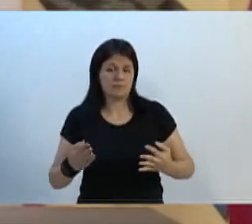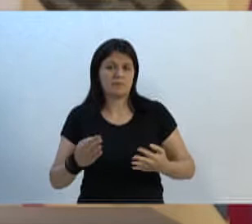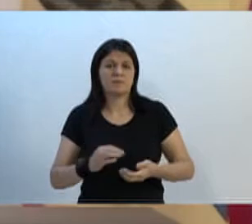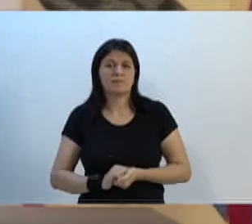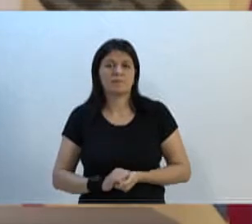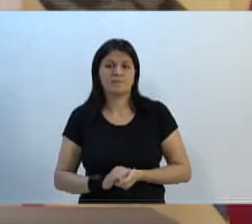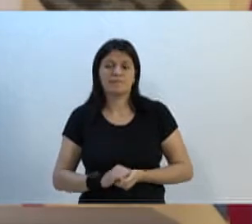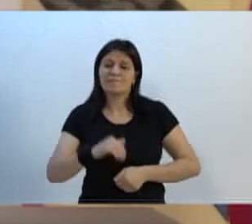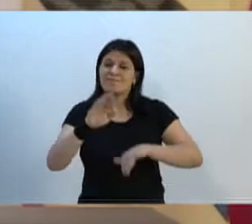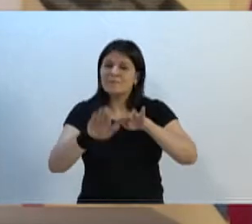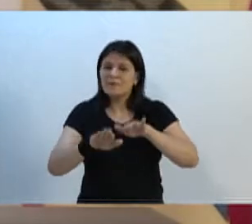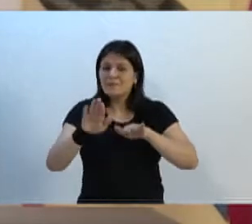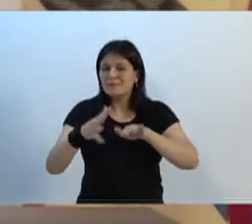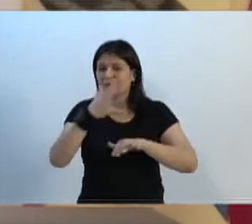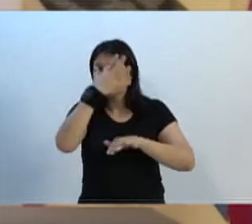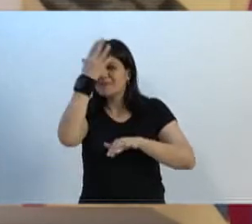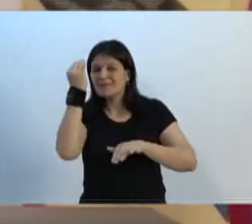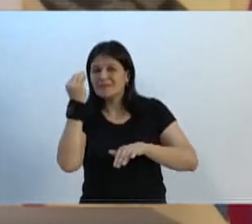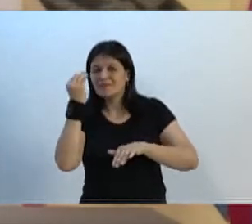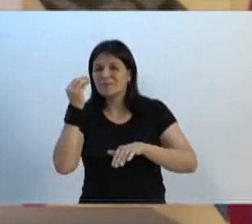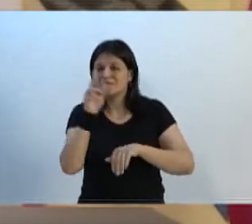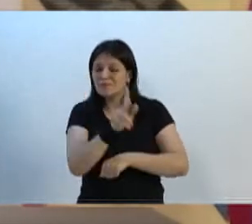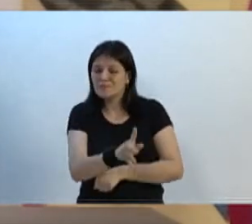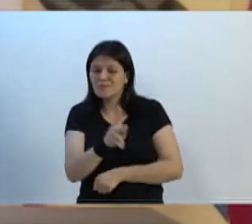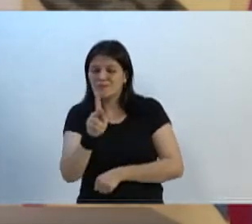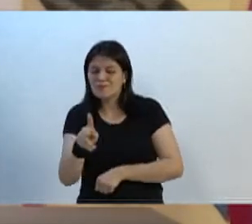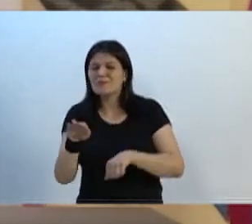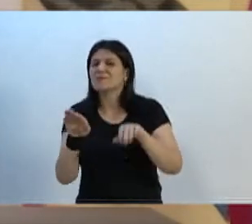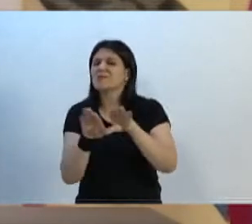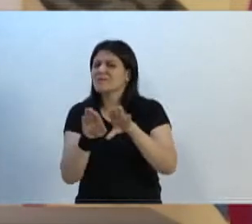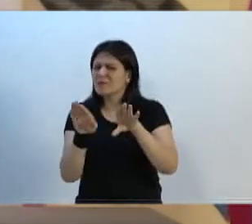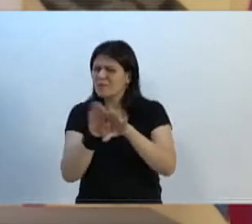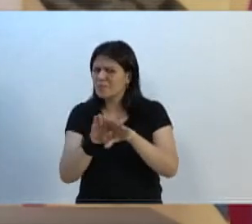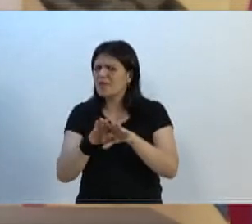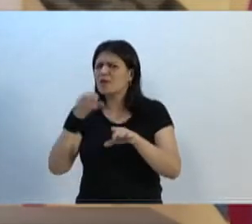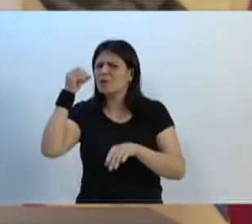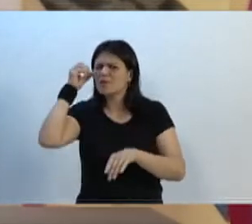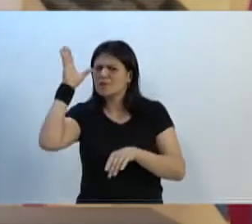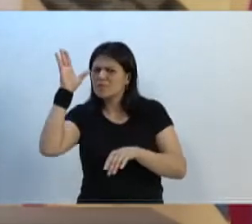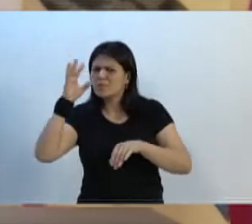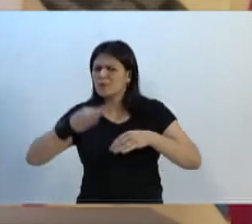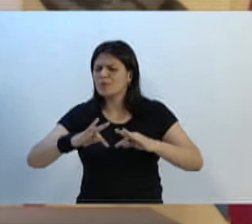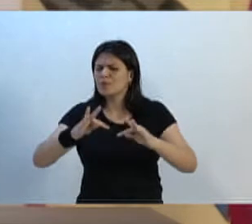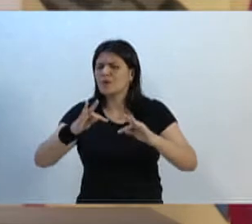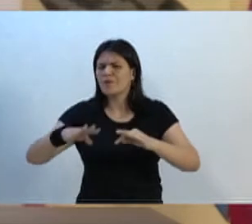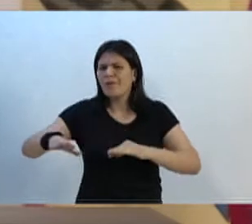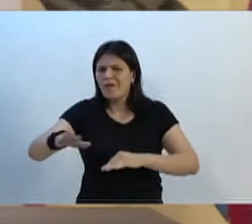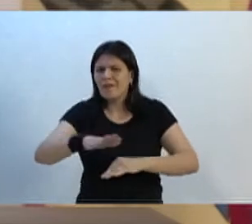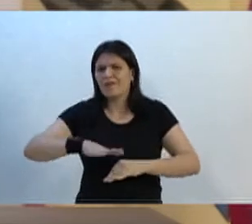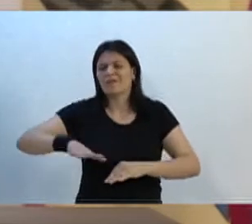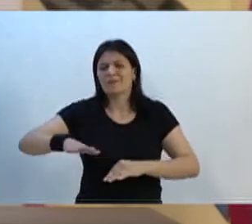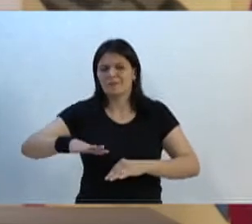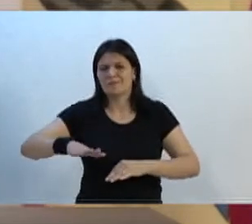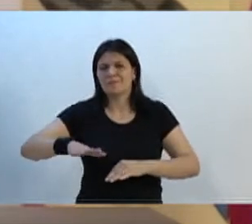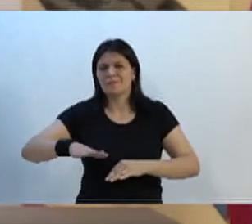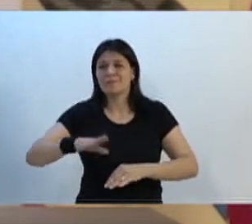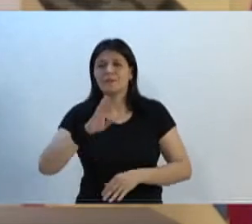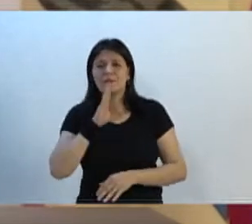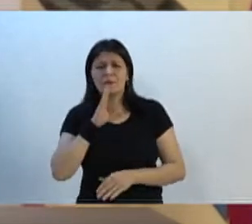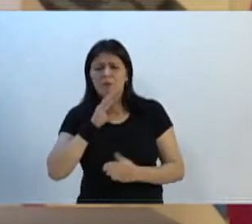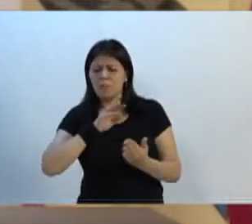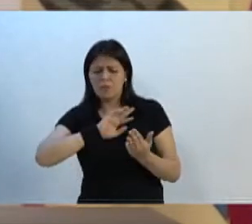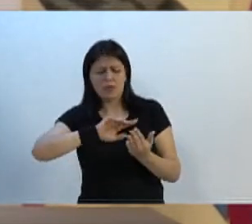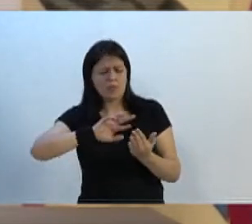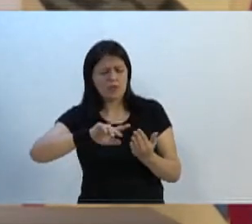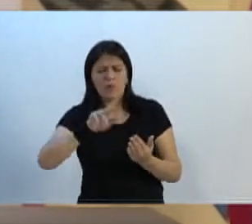às vezes nós esquecemos que professores também tem conhecimento técnico na sua área eu conheço vários